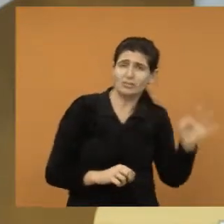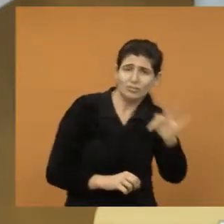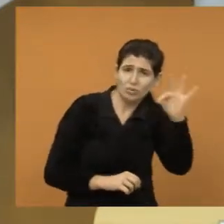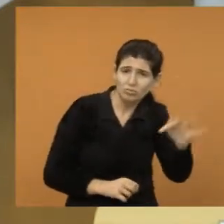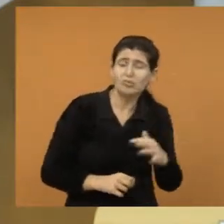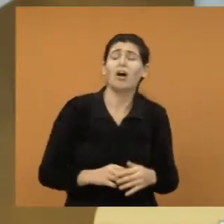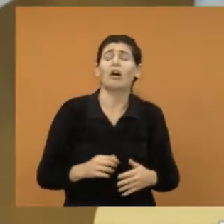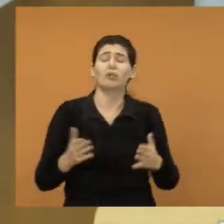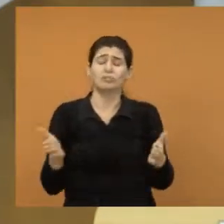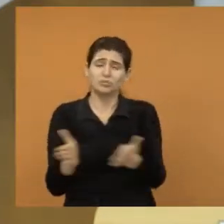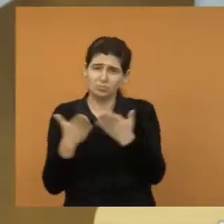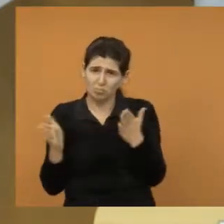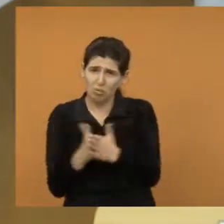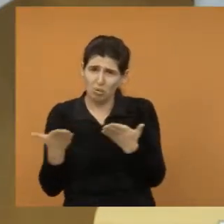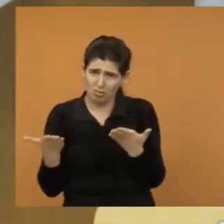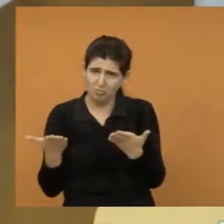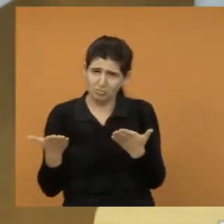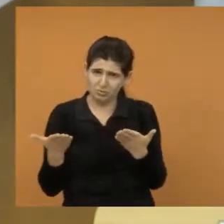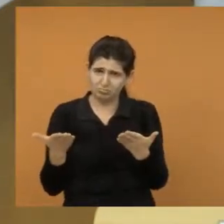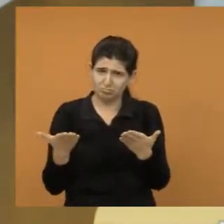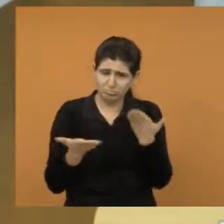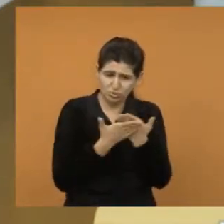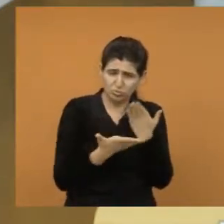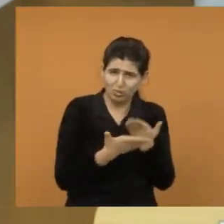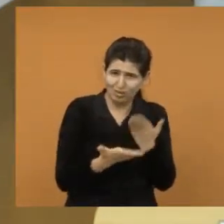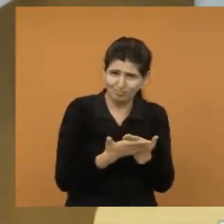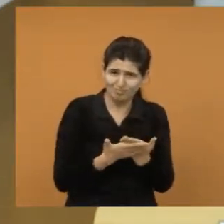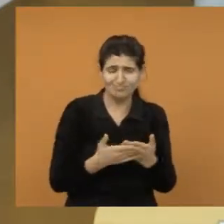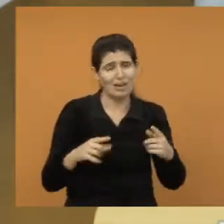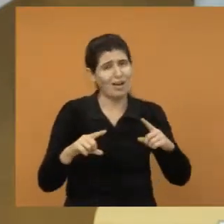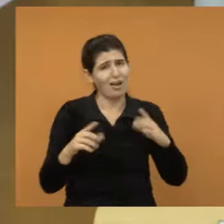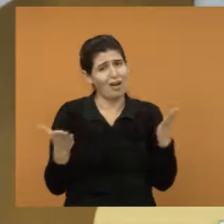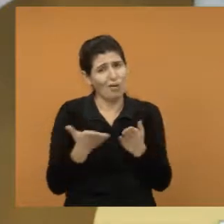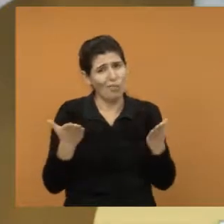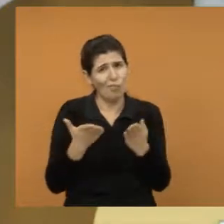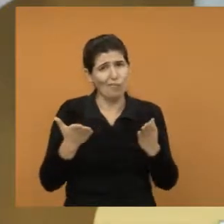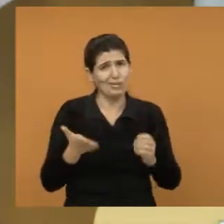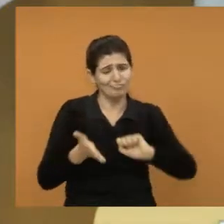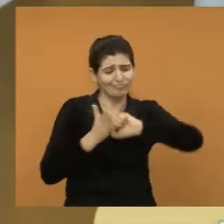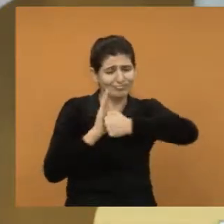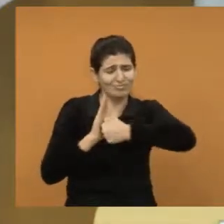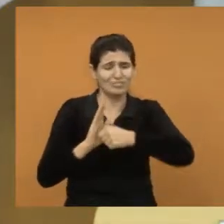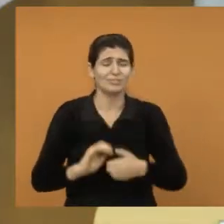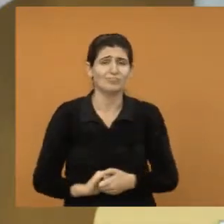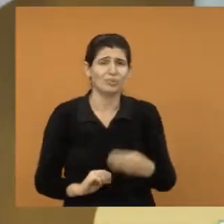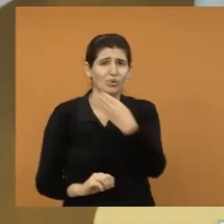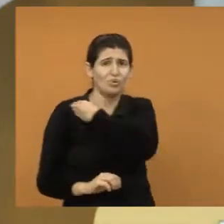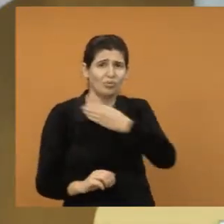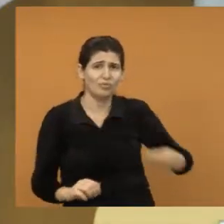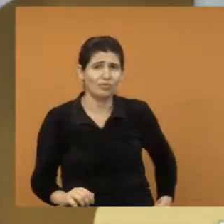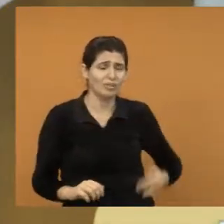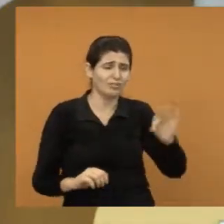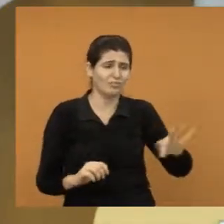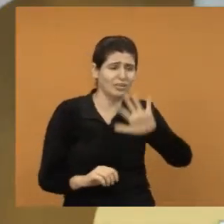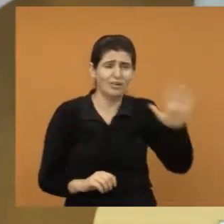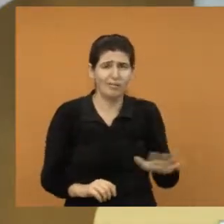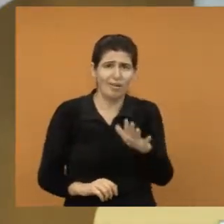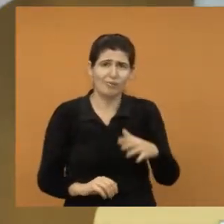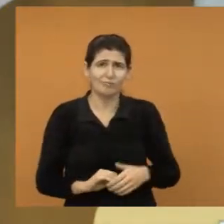do jovem pobre à universidade, estão sendo desmontados pelo governo federal, pelo governo Temer.